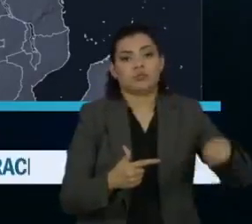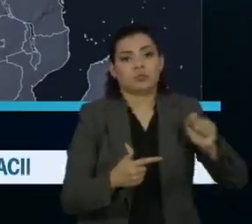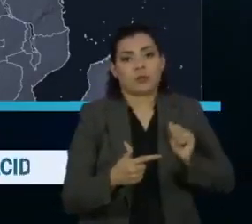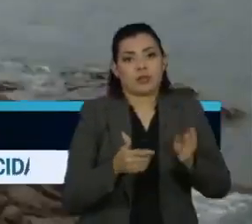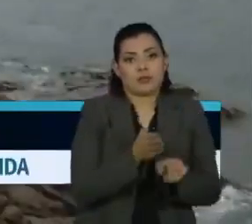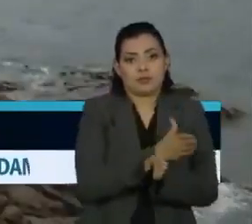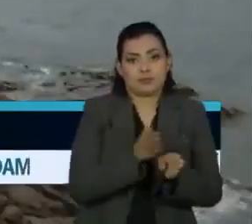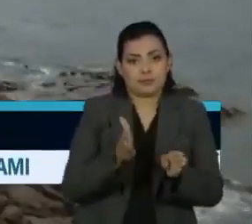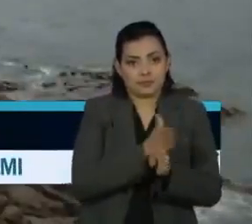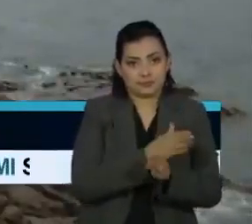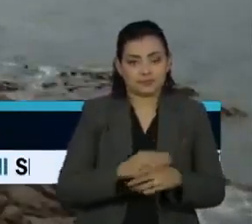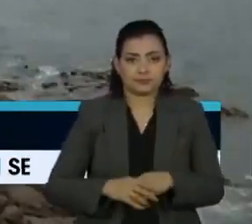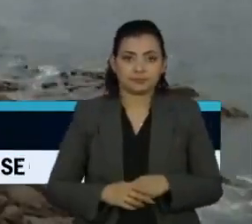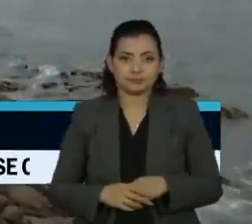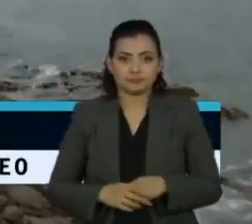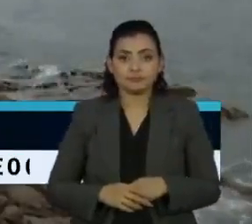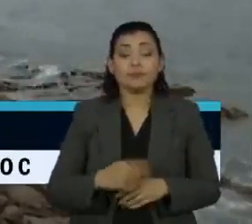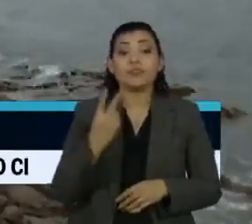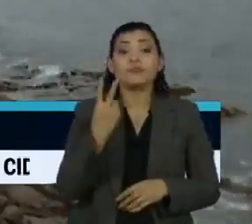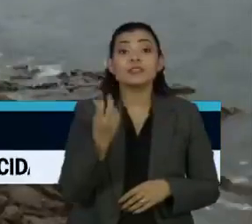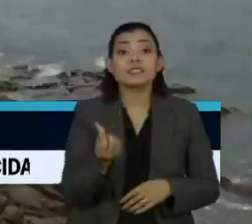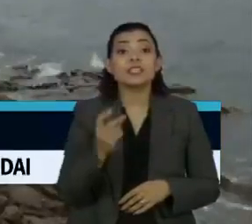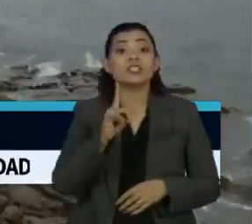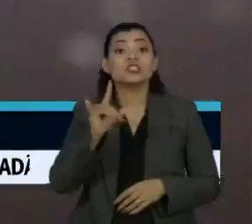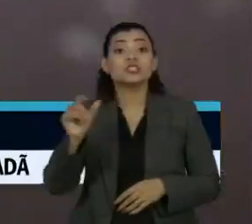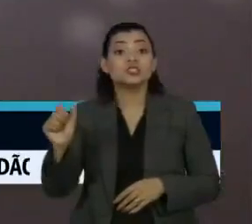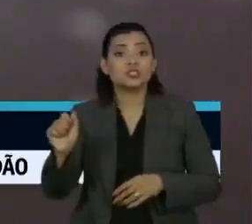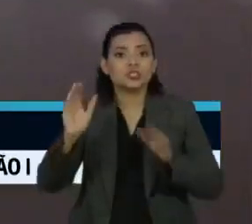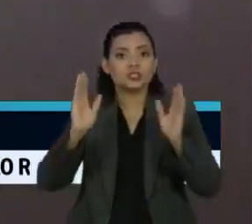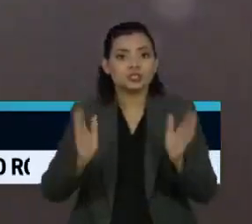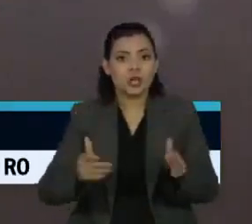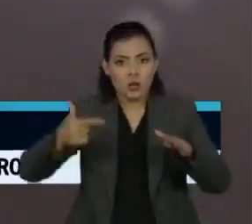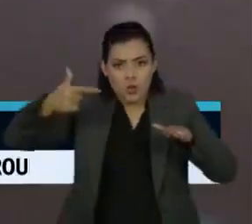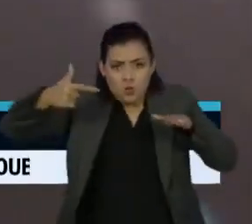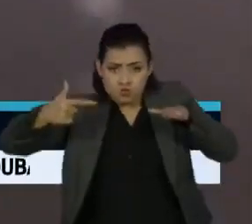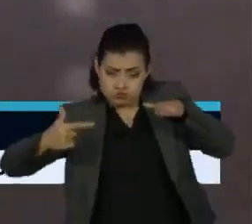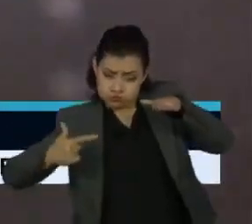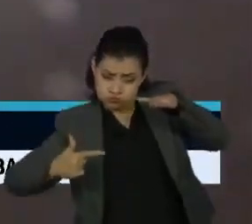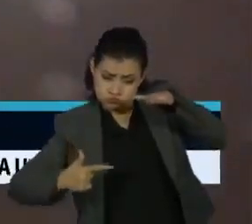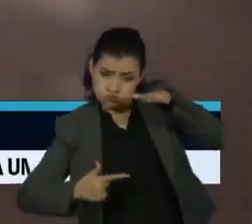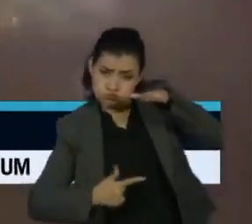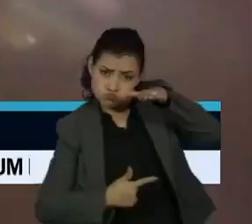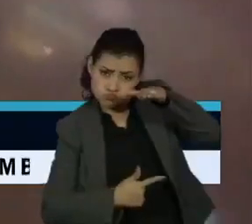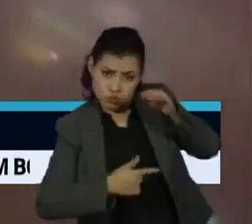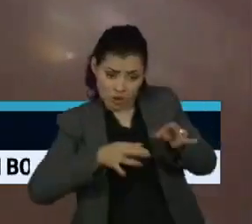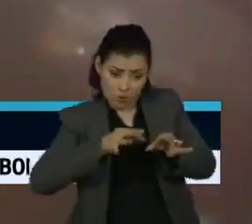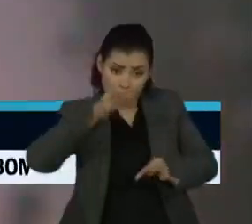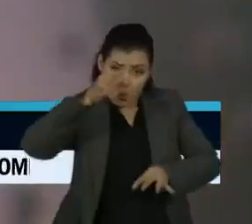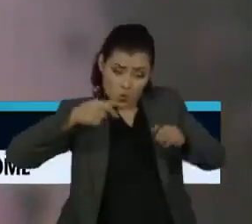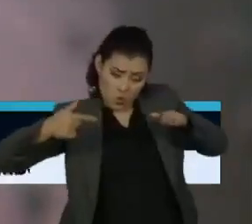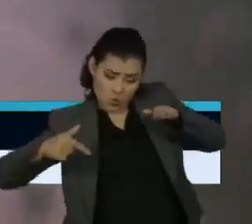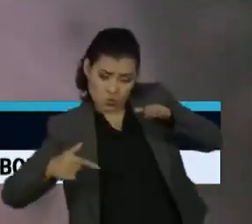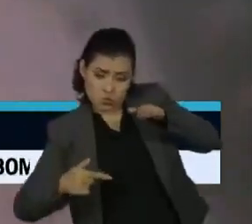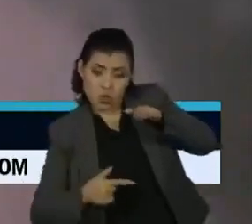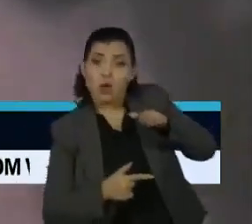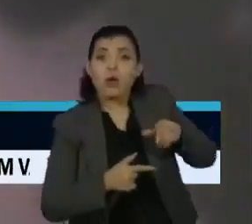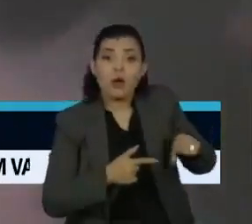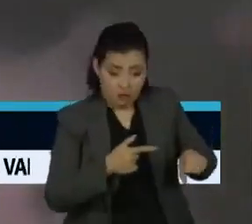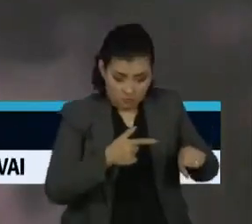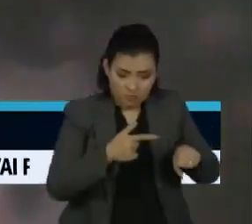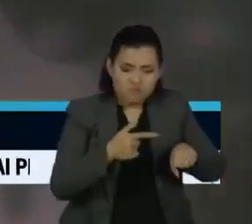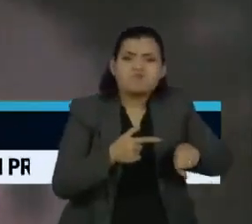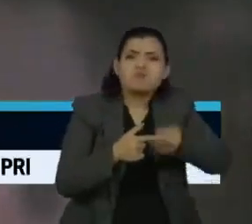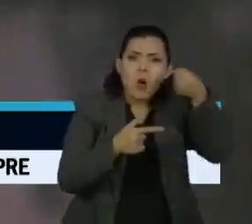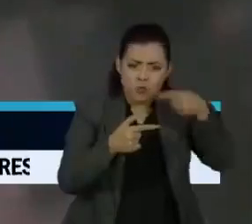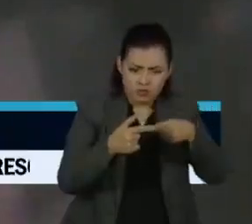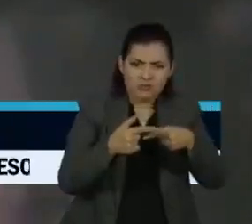da Espanha. Foram 26 dias submersos a até 2 metros de profundidade. Mas um problema mecânico deixou o ar dentro